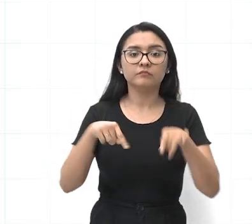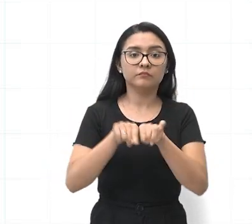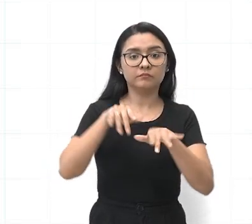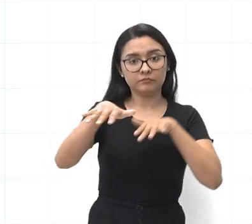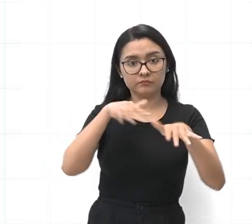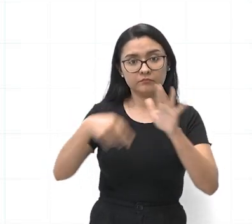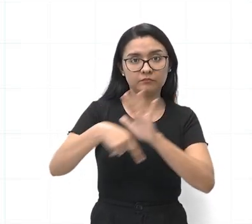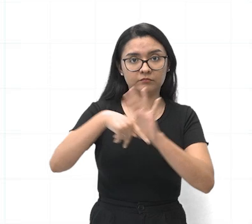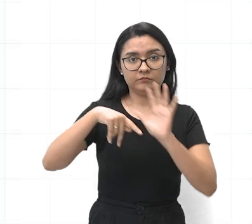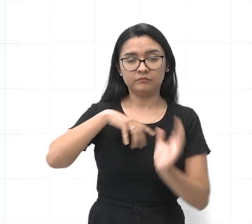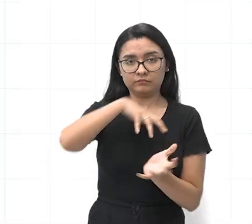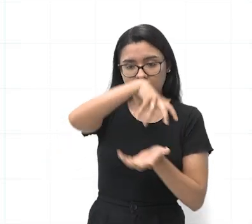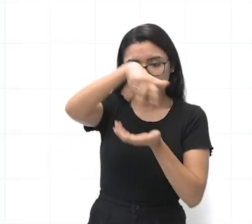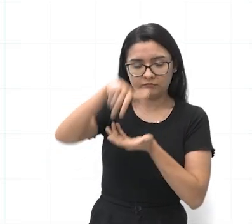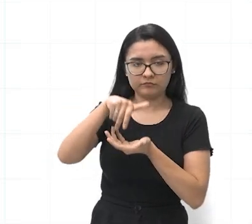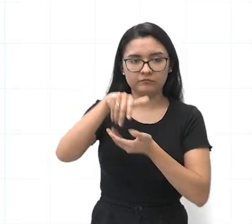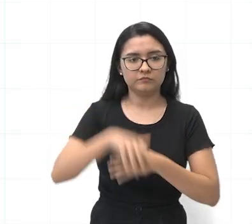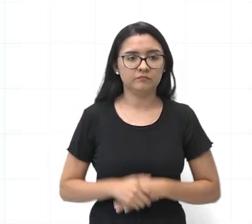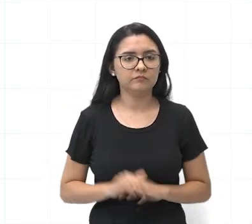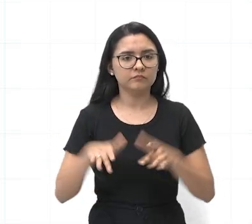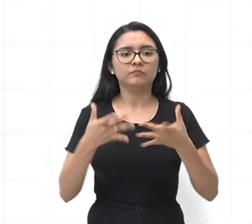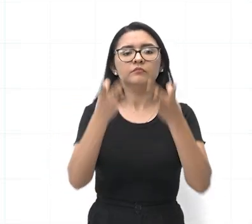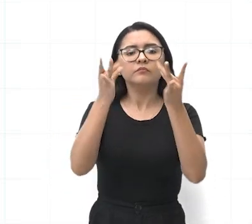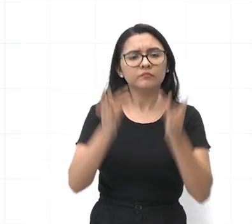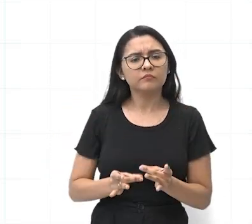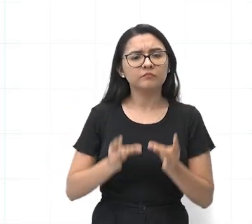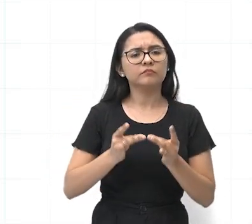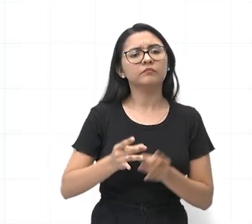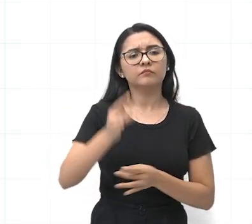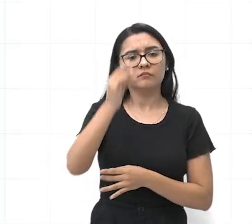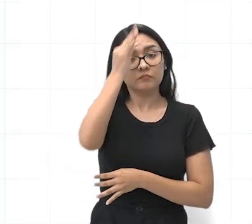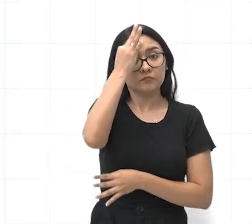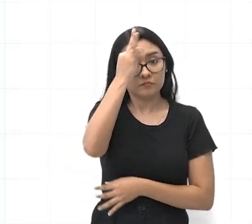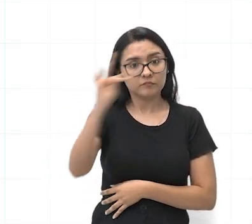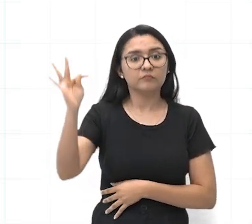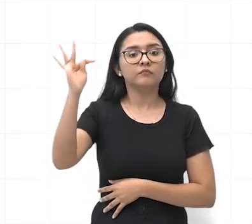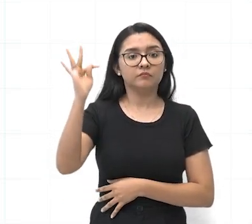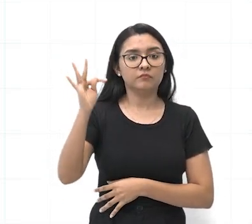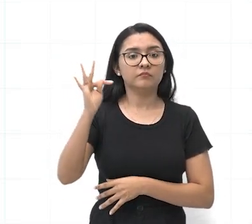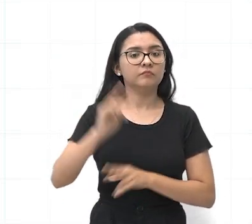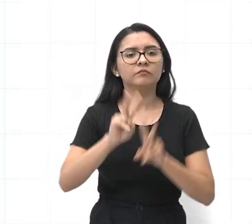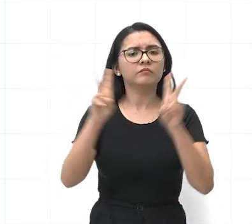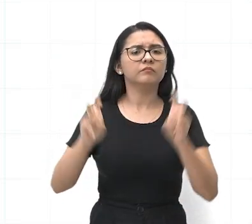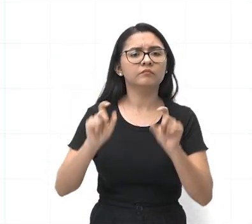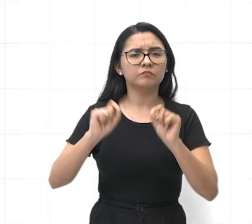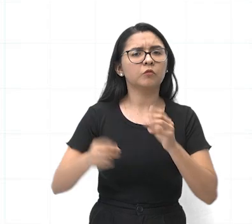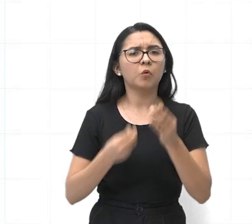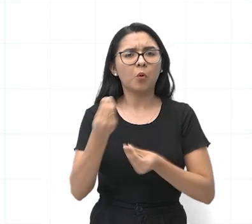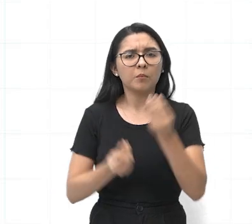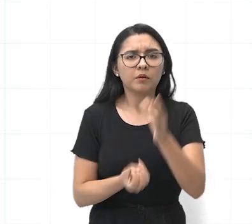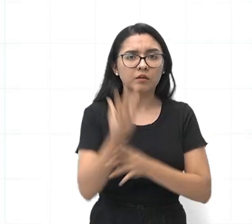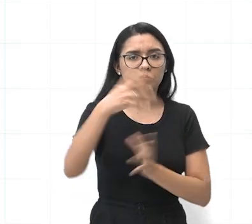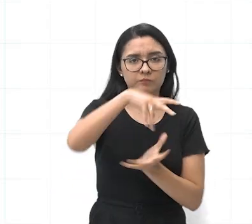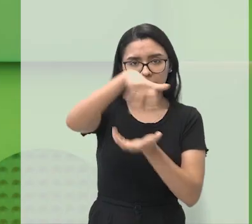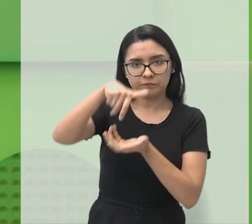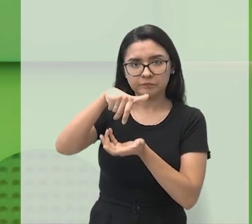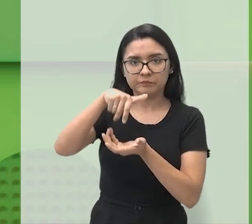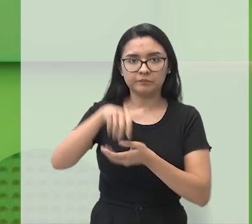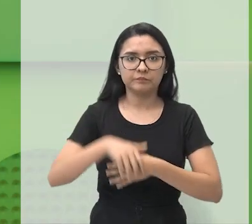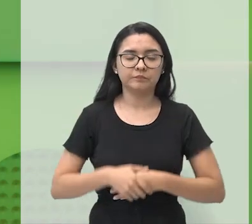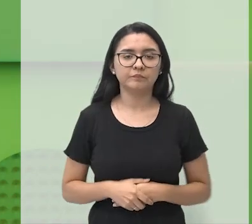e movimentos da Terra, detalhamento, teorias sobre a formação da